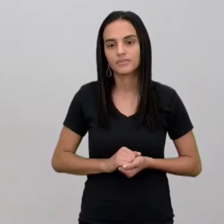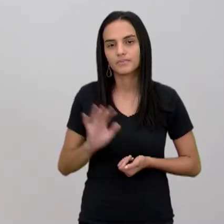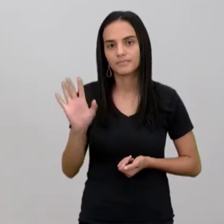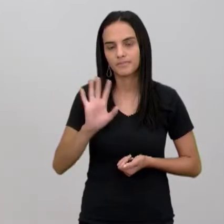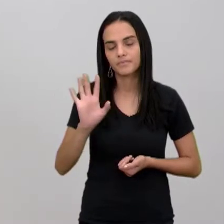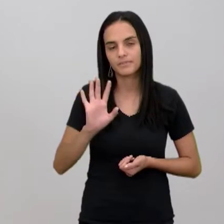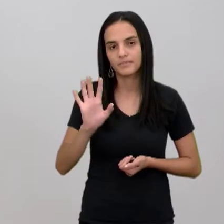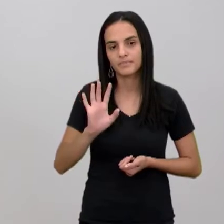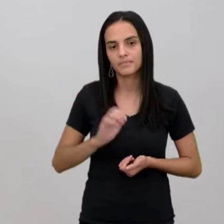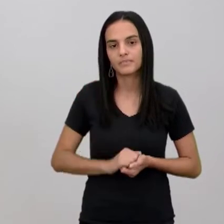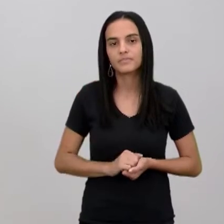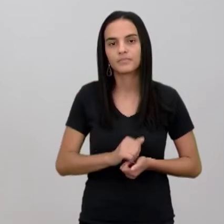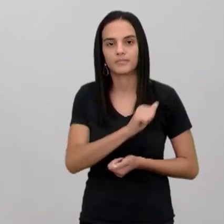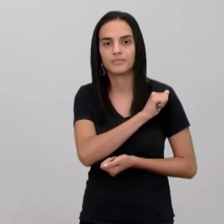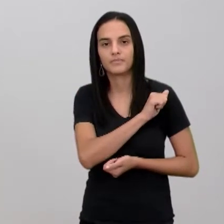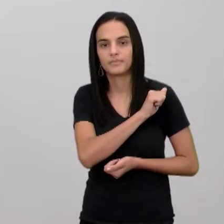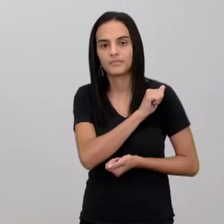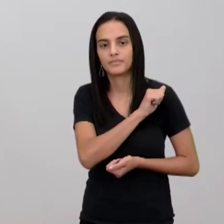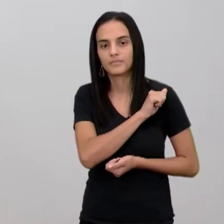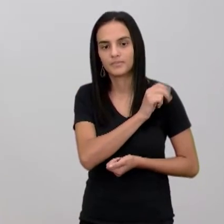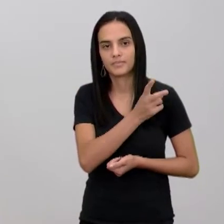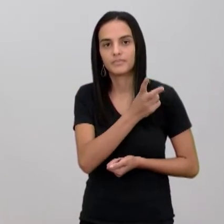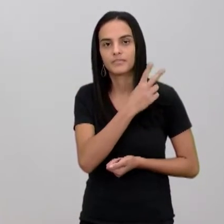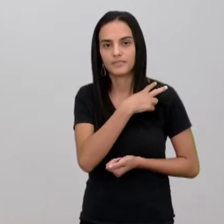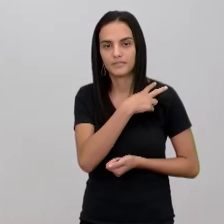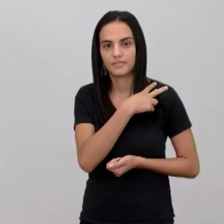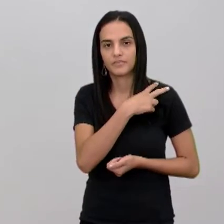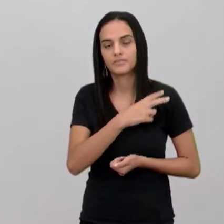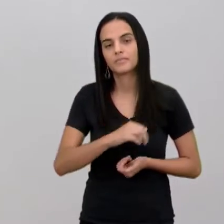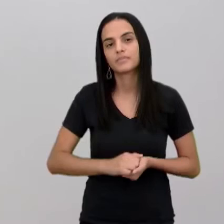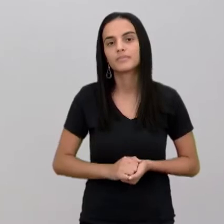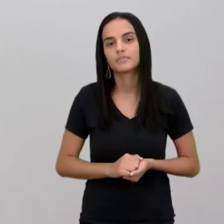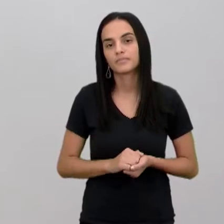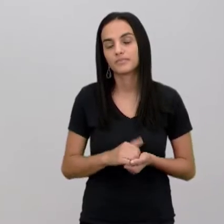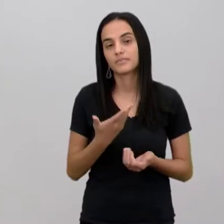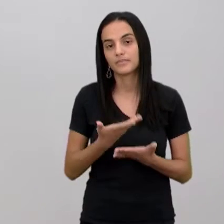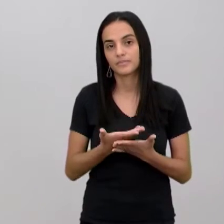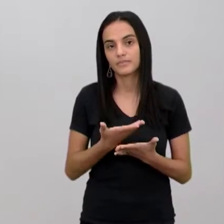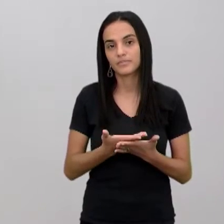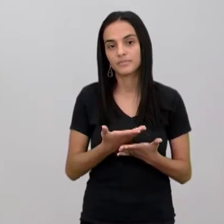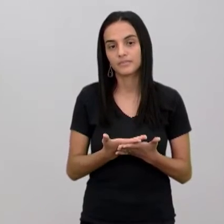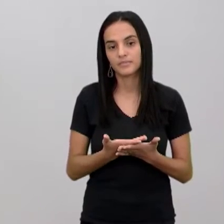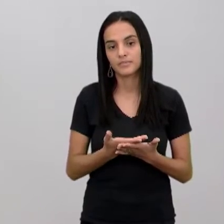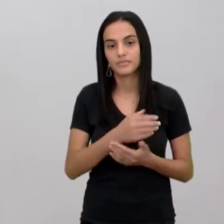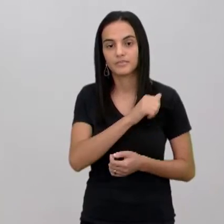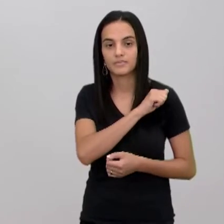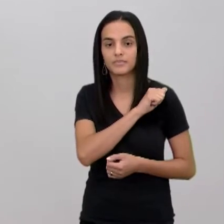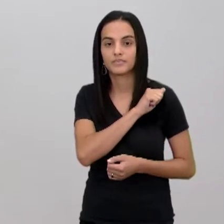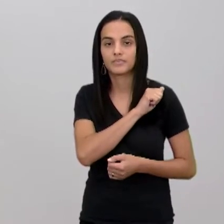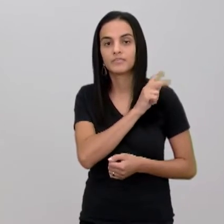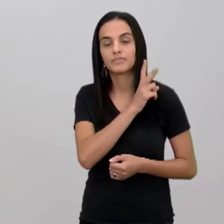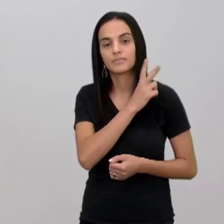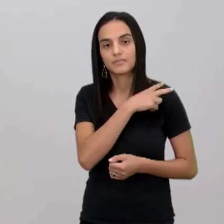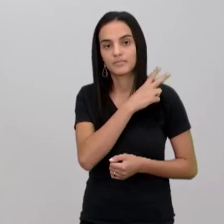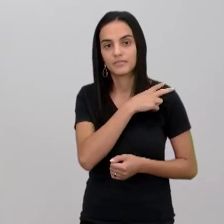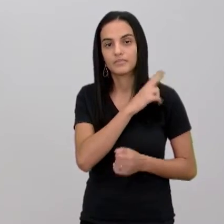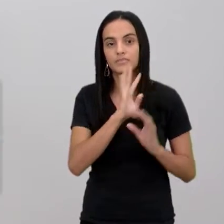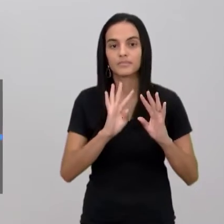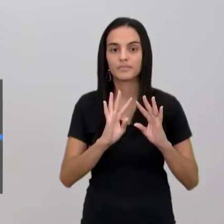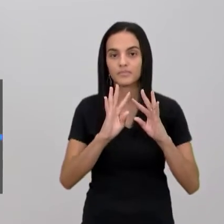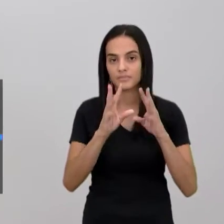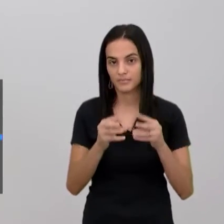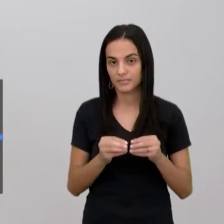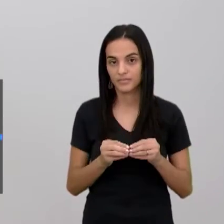Olá, aluno do segundo ano médio, olá, aluna do segundo ano médio, sejam todos